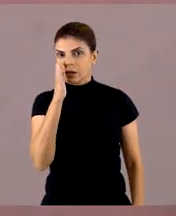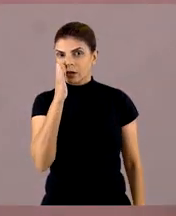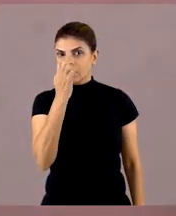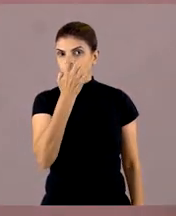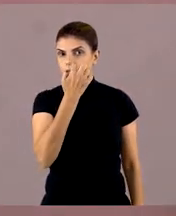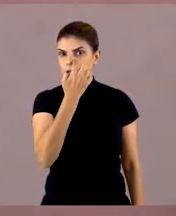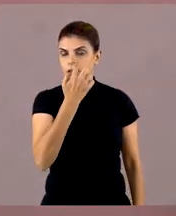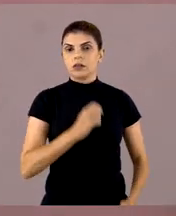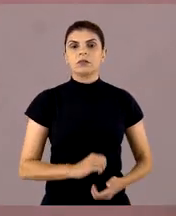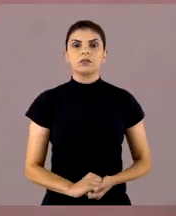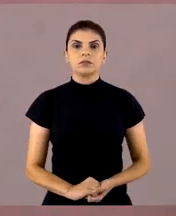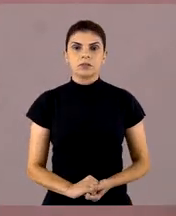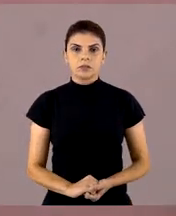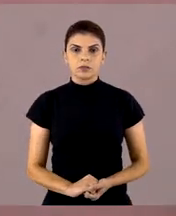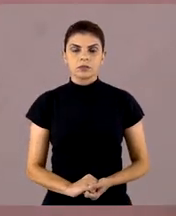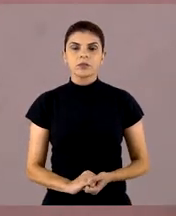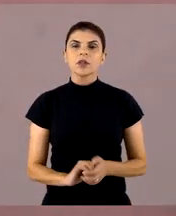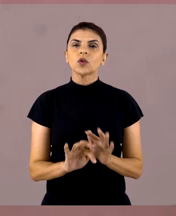com a nasofaringe.